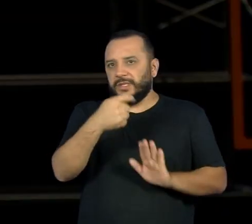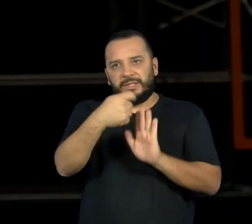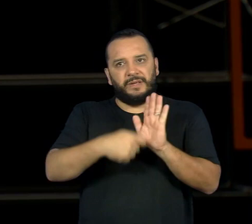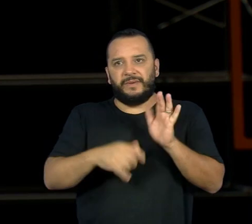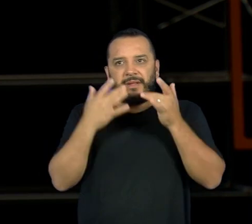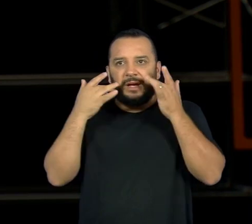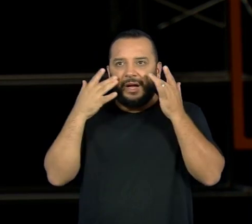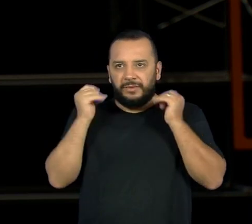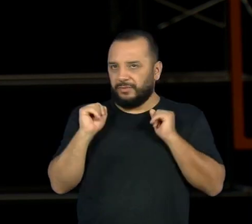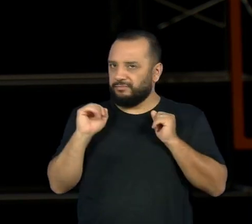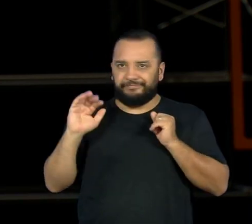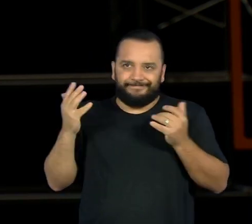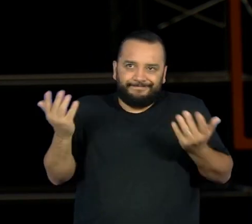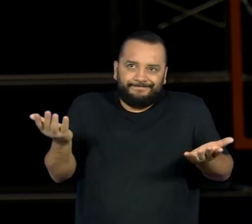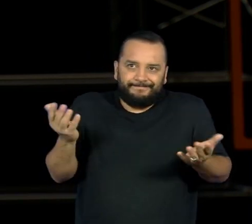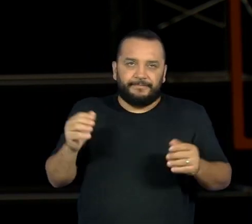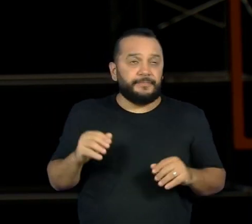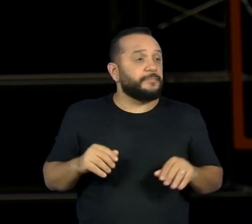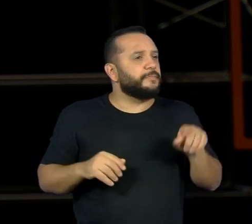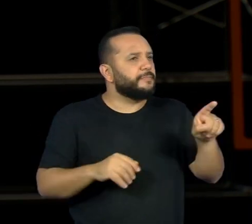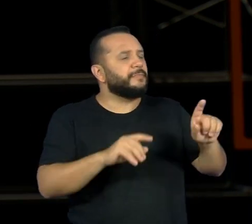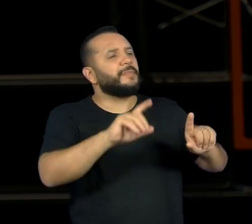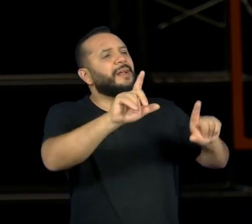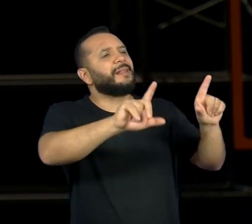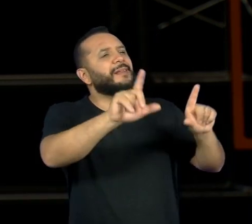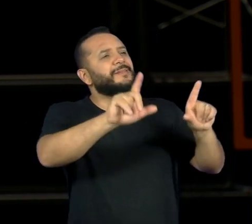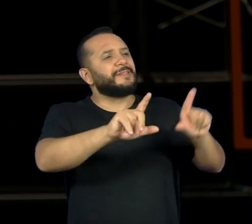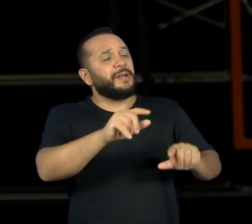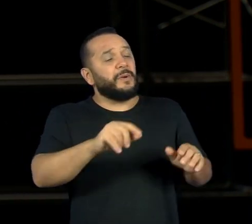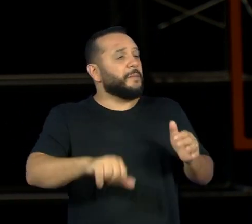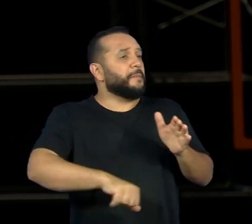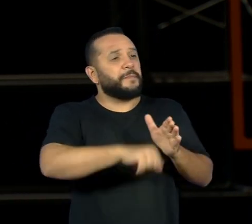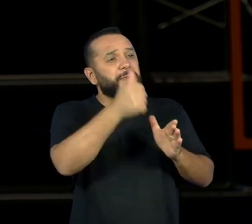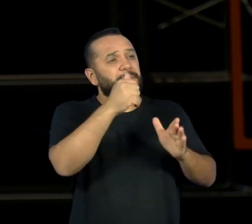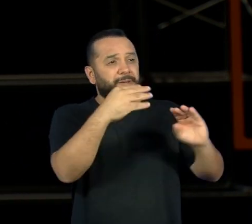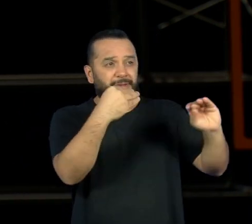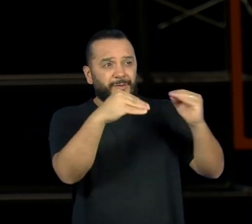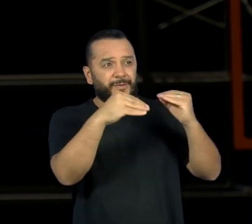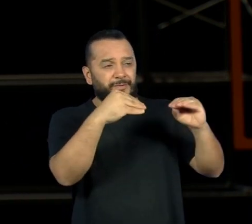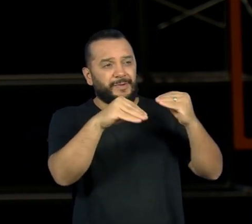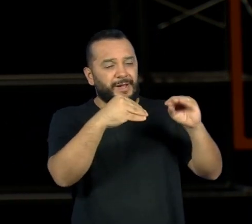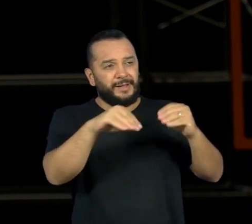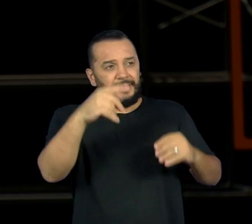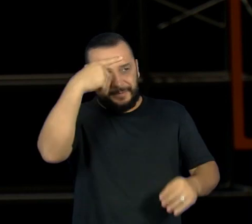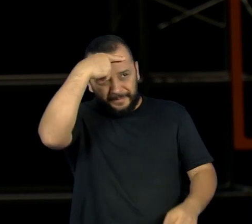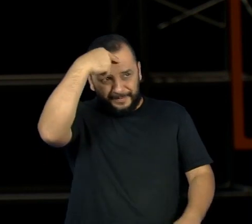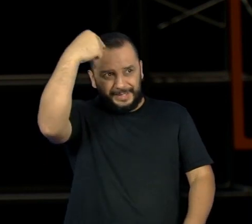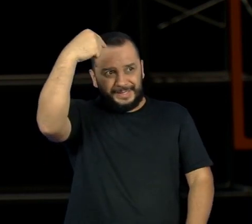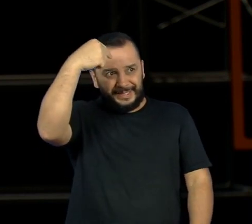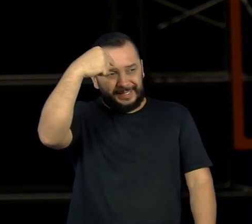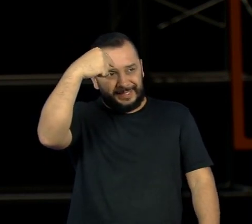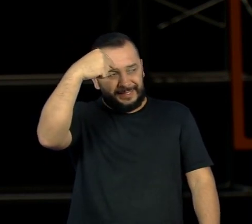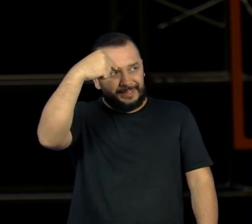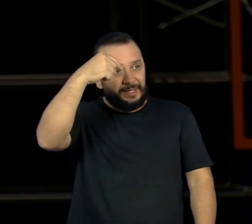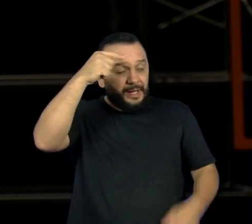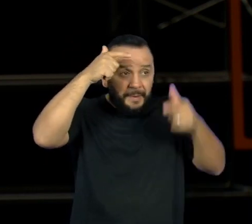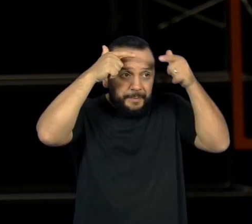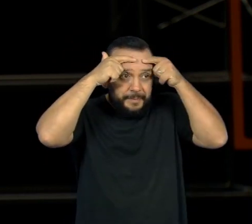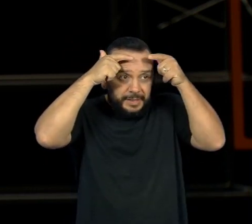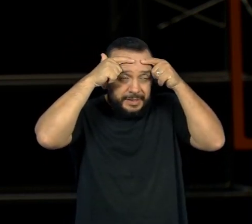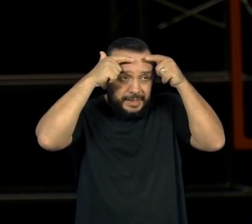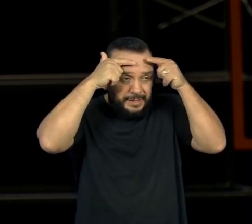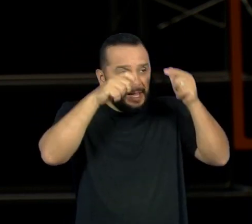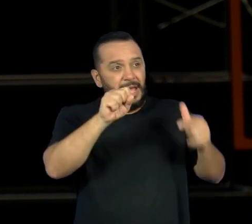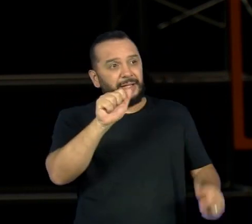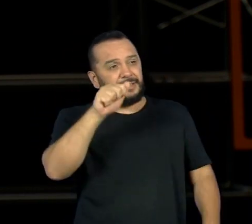Vamos para a televisão. Na televisão, a sua primeira novela foi a Princesa Santuza. A novela era O Machão, protagonizada